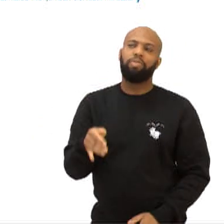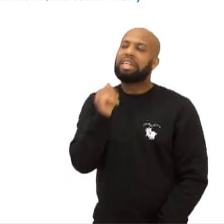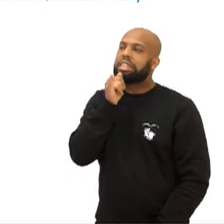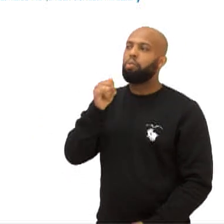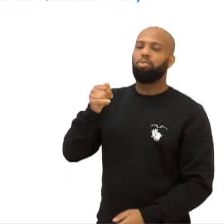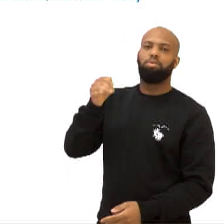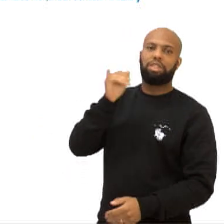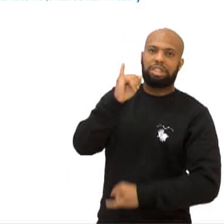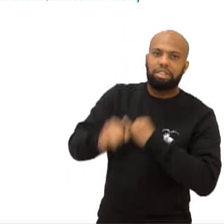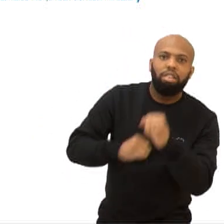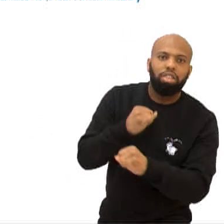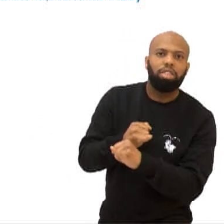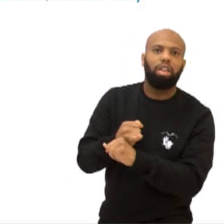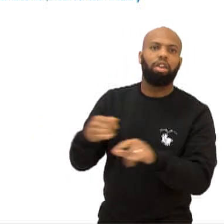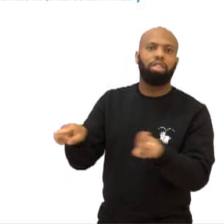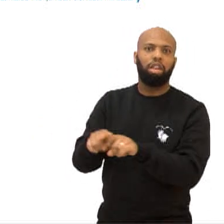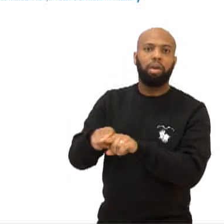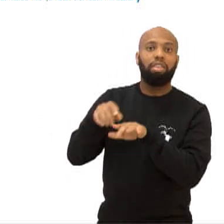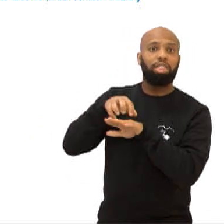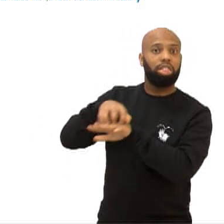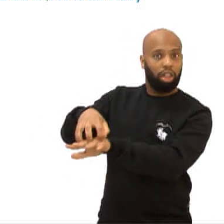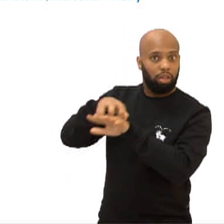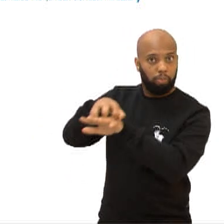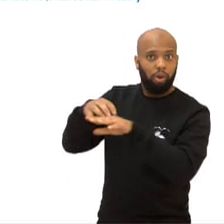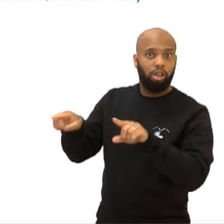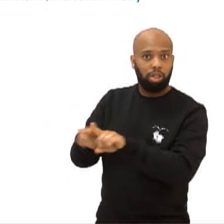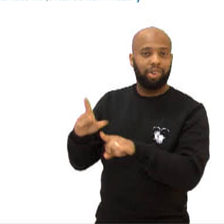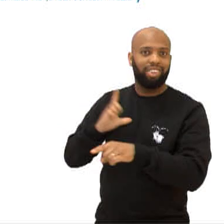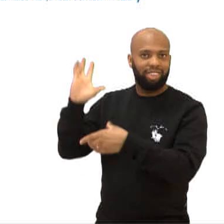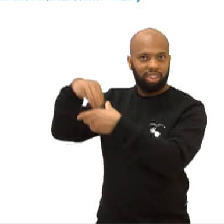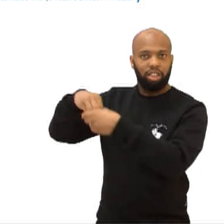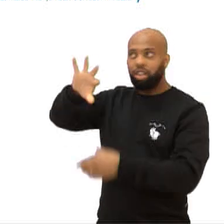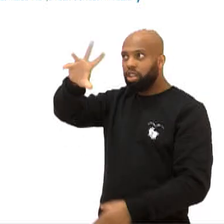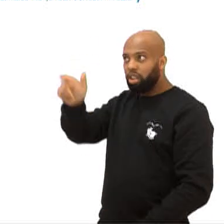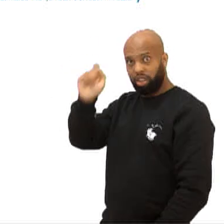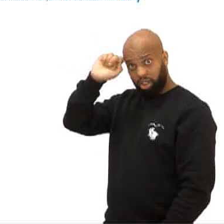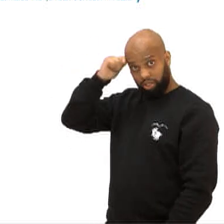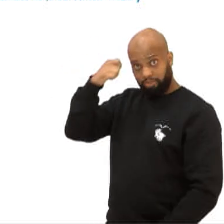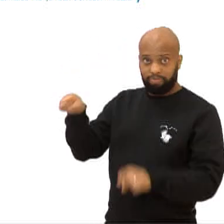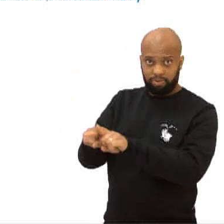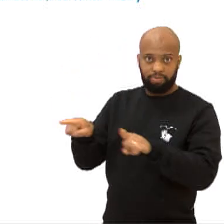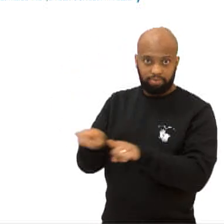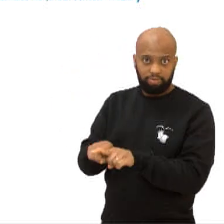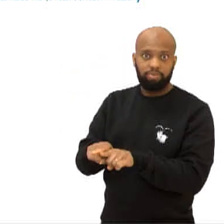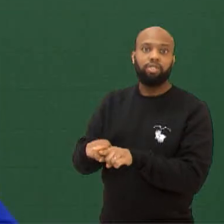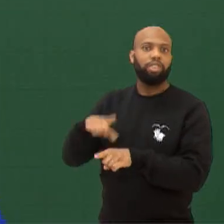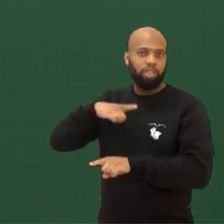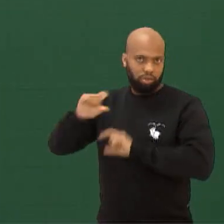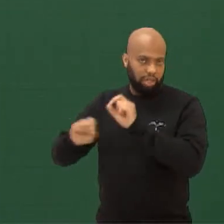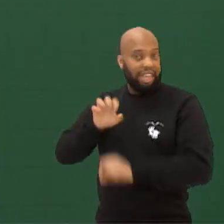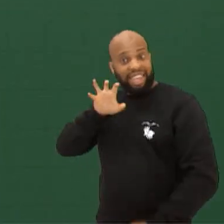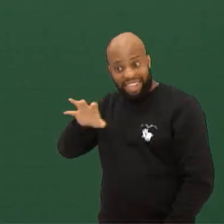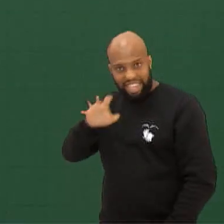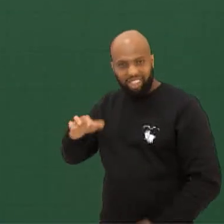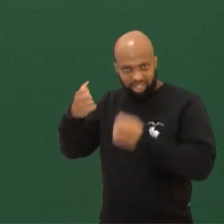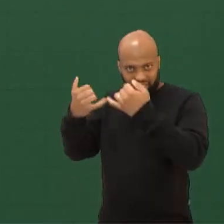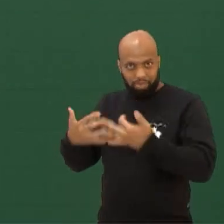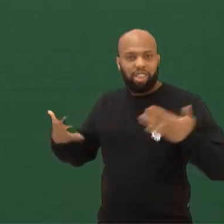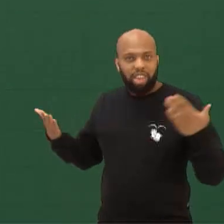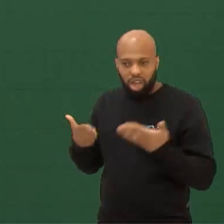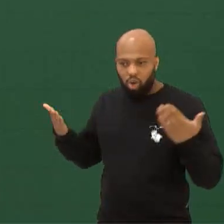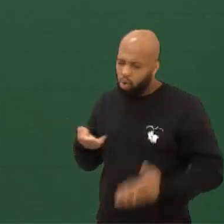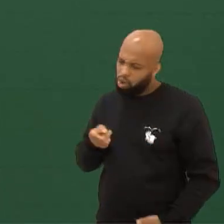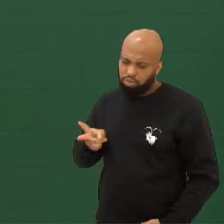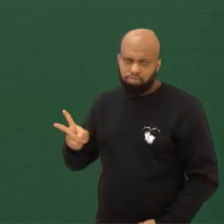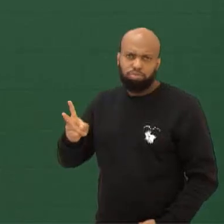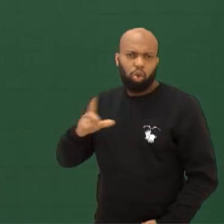internet, transportes, que também se apresenta no continente africano, não é uma coisa a mais, é algo bem comum no